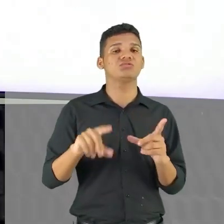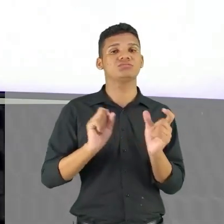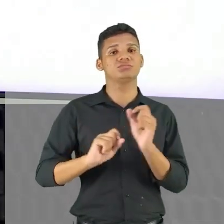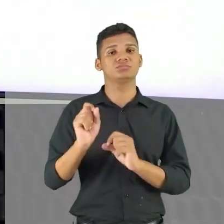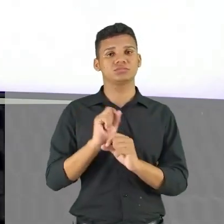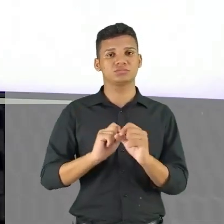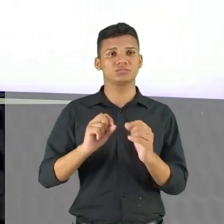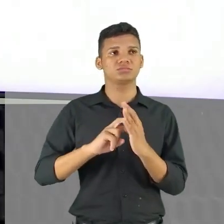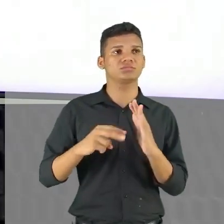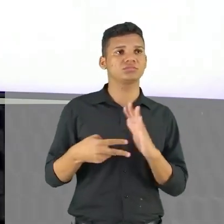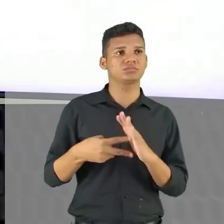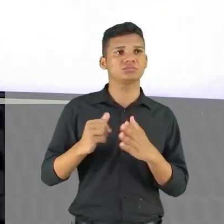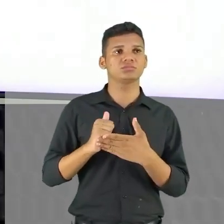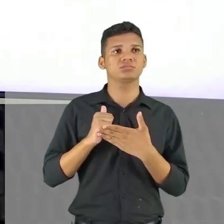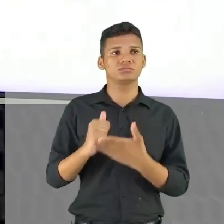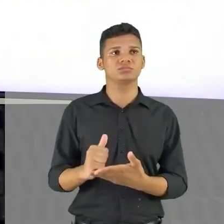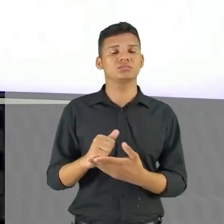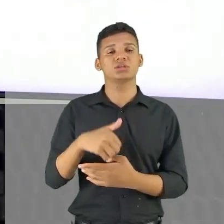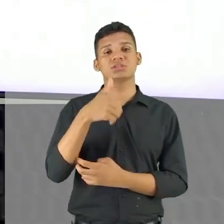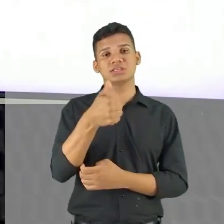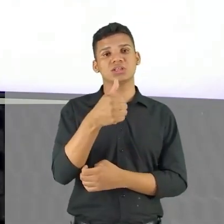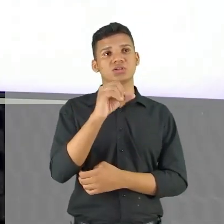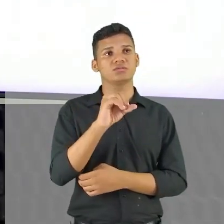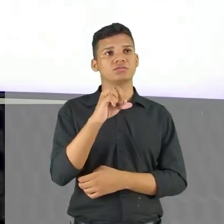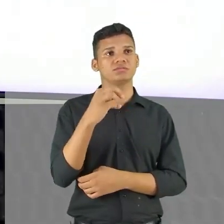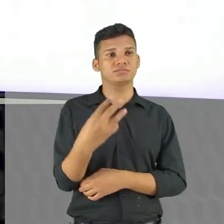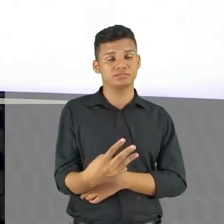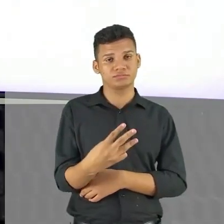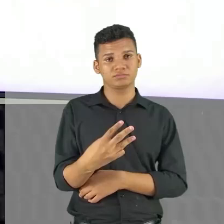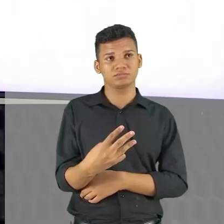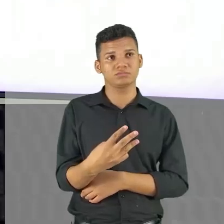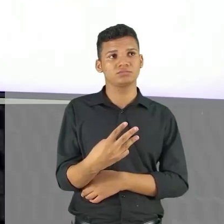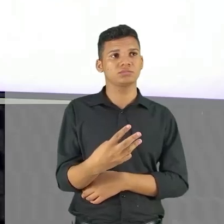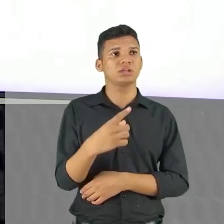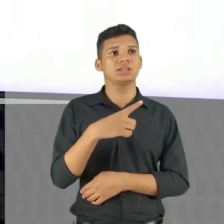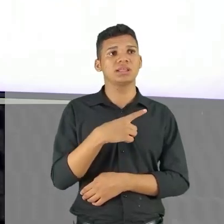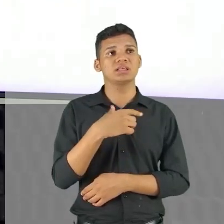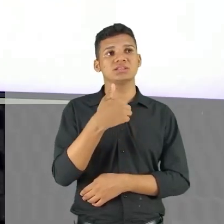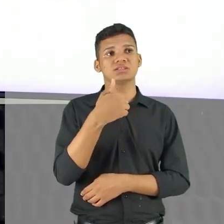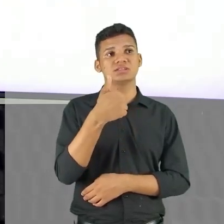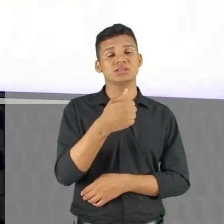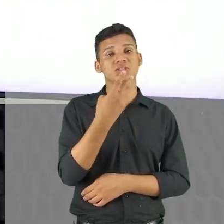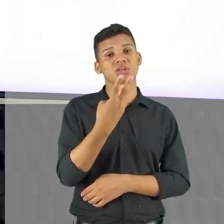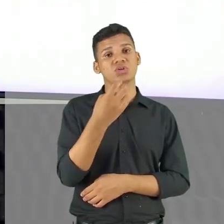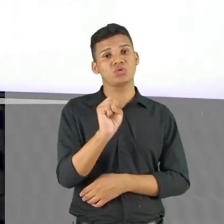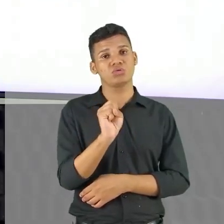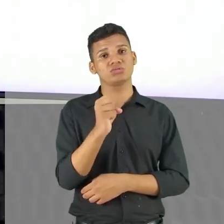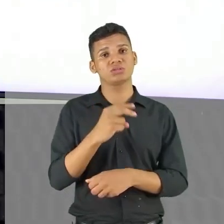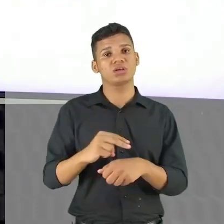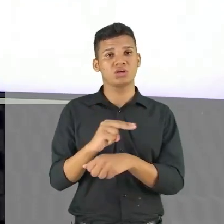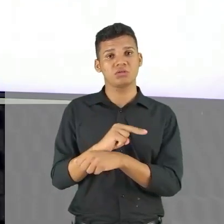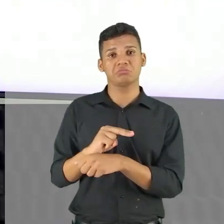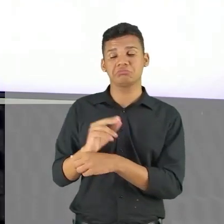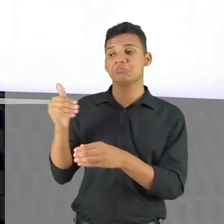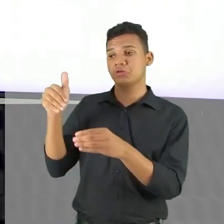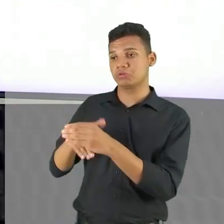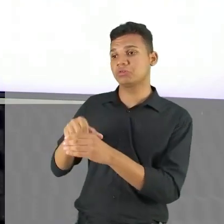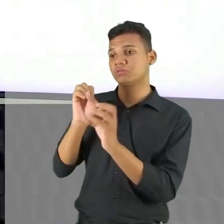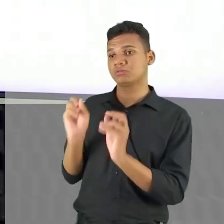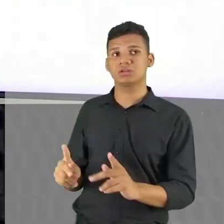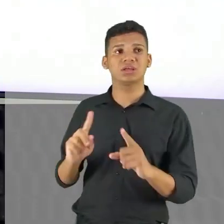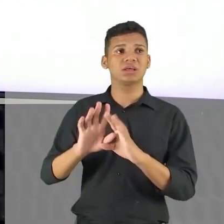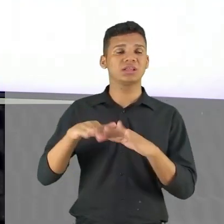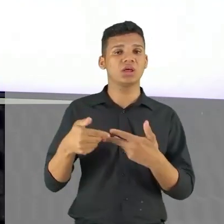só, volta aqui para a questão, ó. De 193, 138 nações votaram a favor. Então a